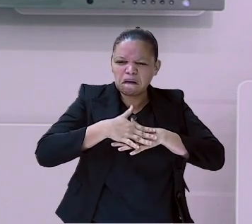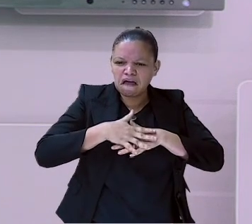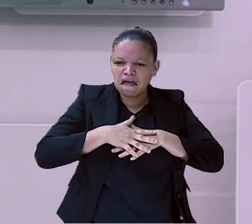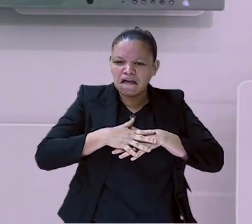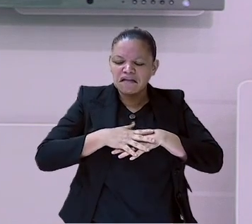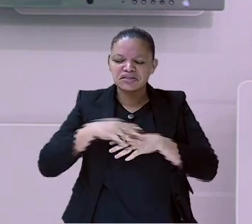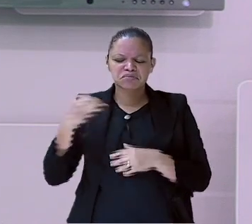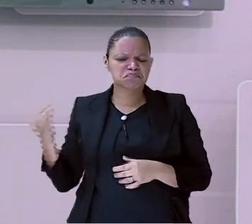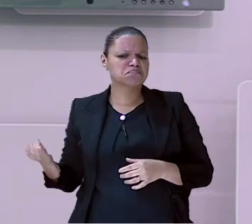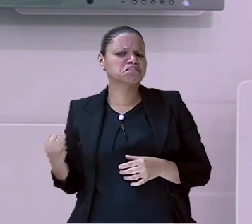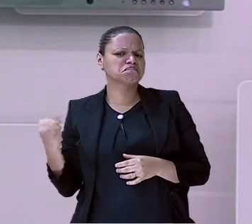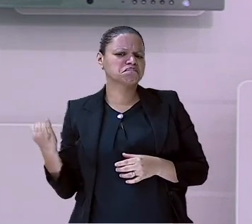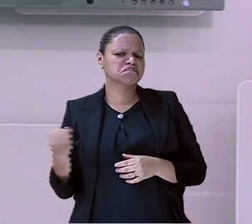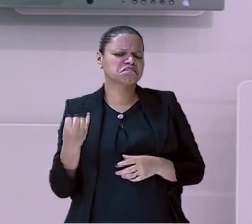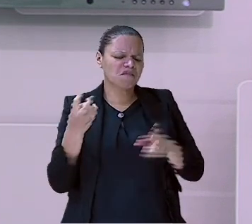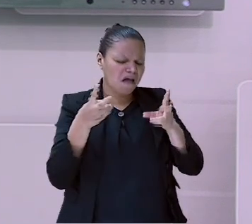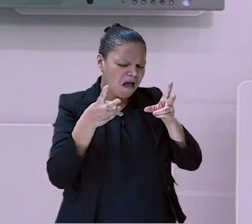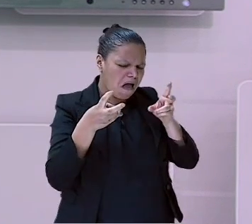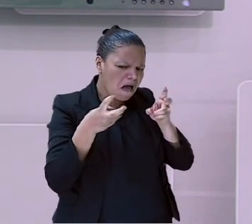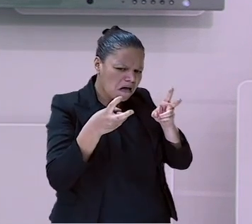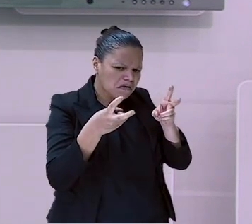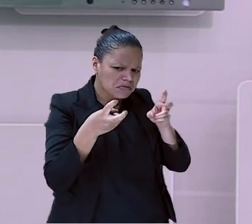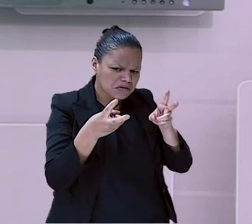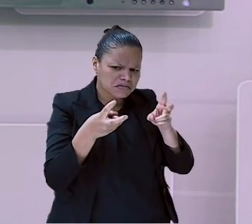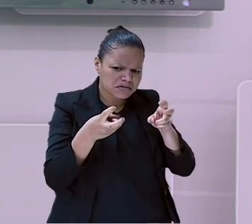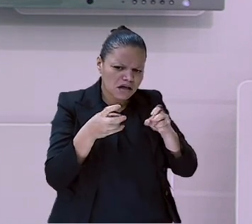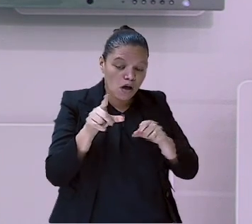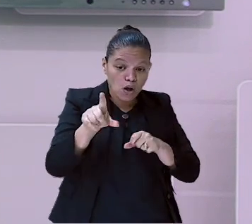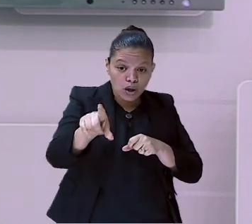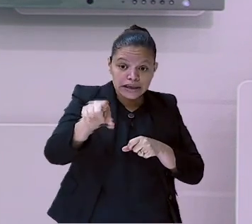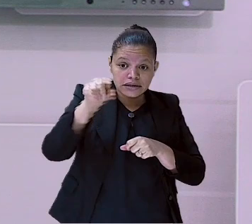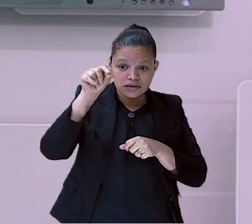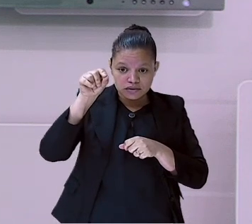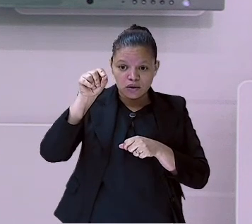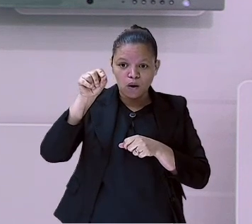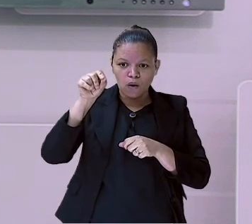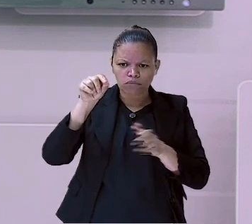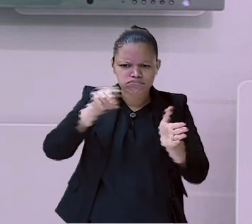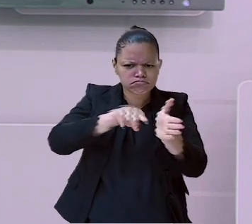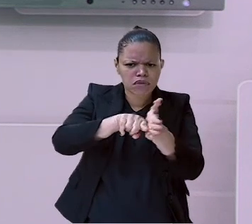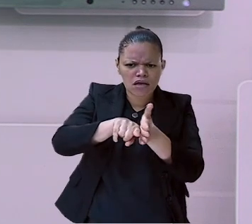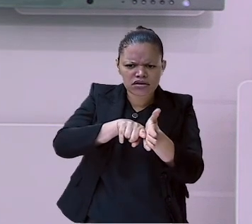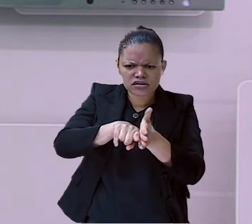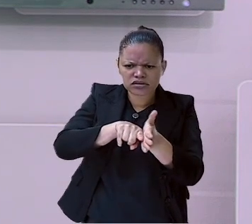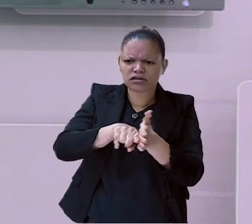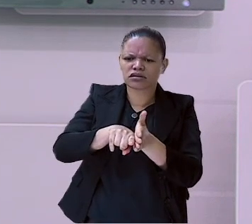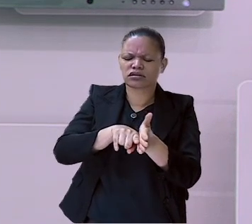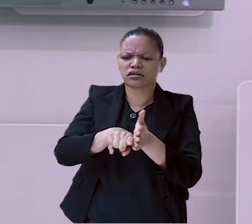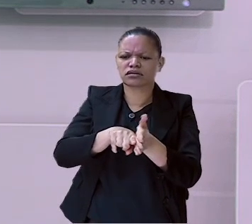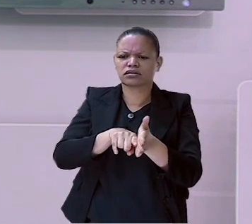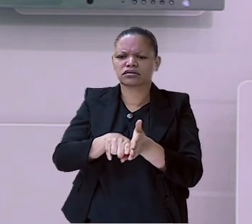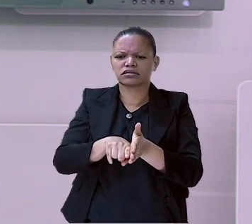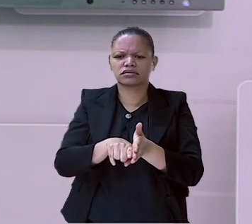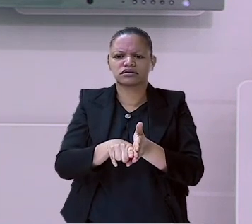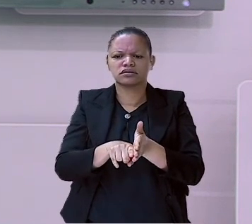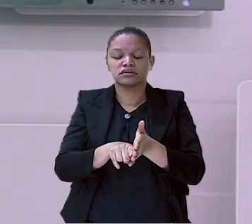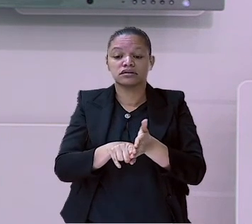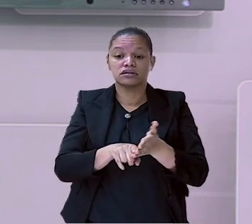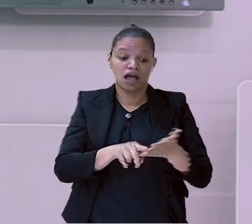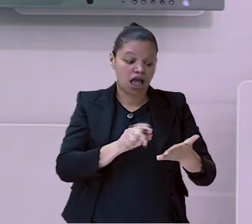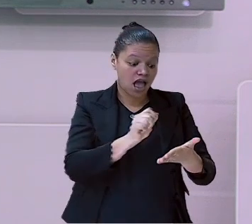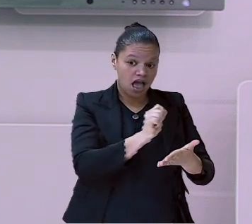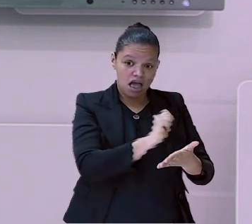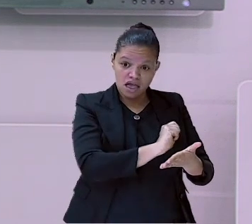mais interessante. Então, qual foi a sua escolhida? Você vai fazer uma pesquisa na internet. Se você não